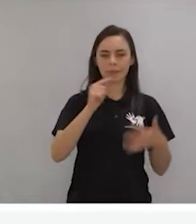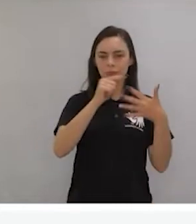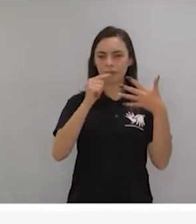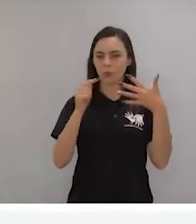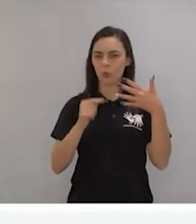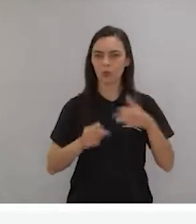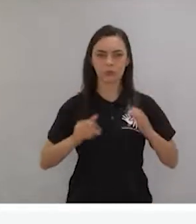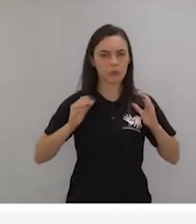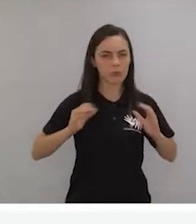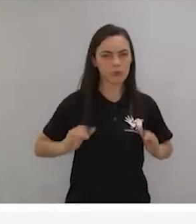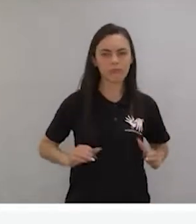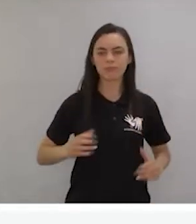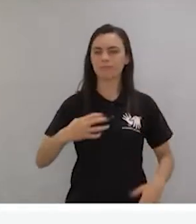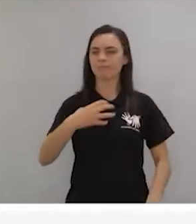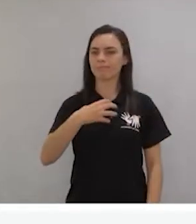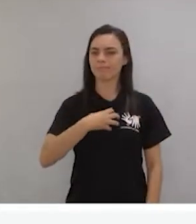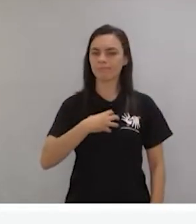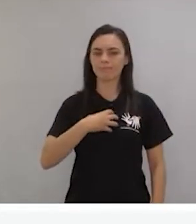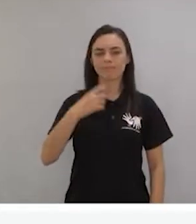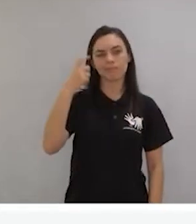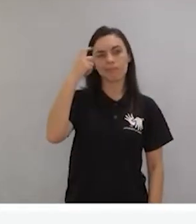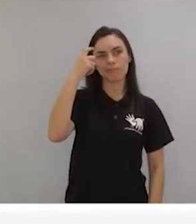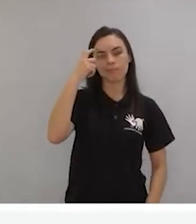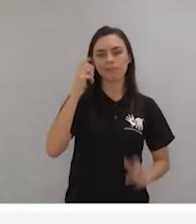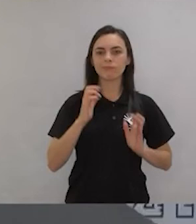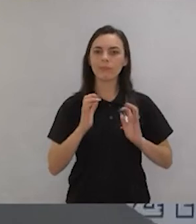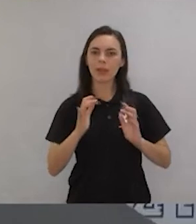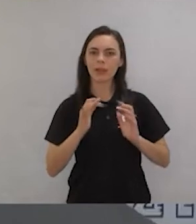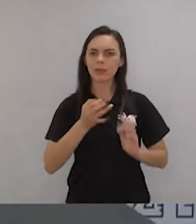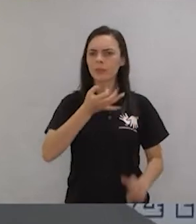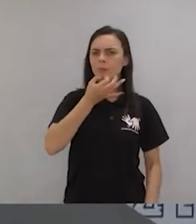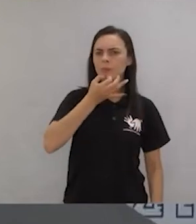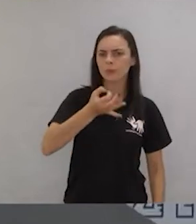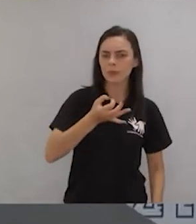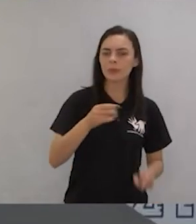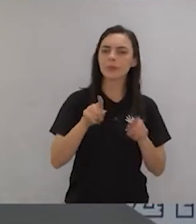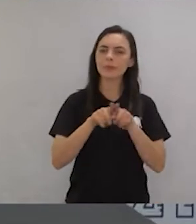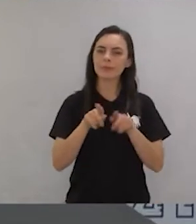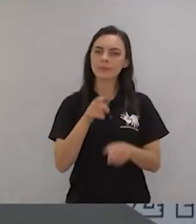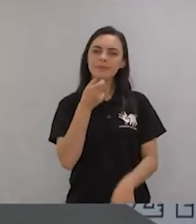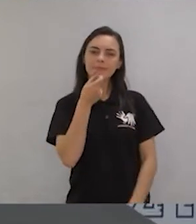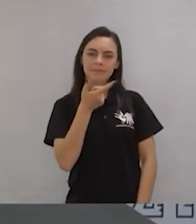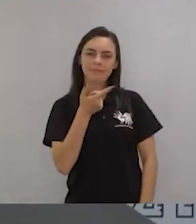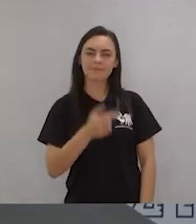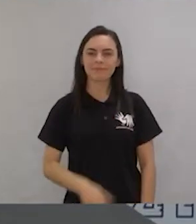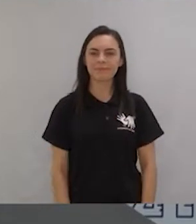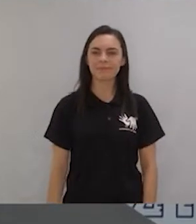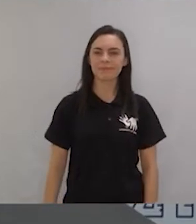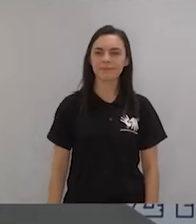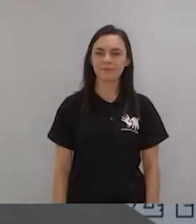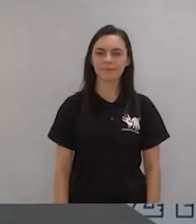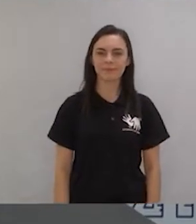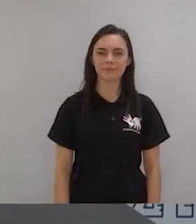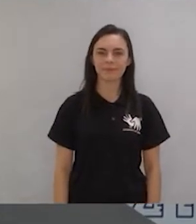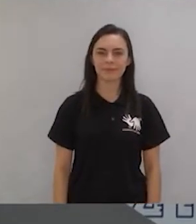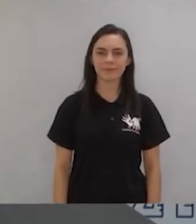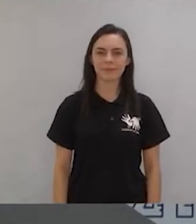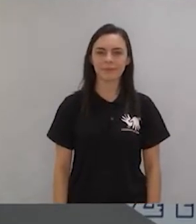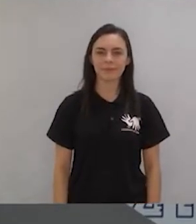de tudo isso aqui, ó. Comportamento, sentimento, reflexão, crítica e o humor também.